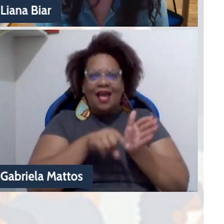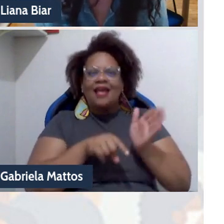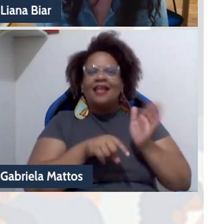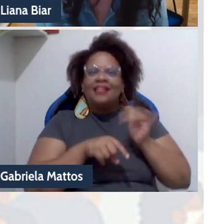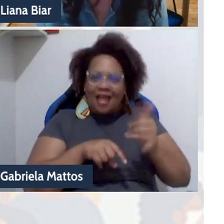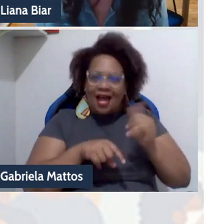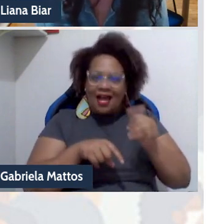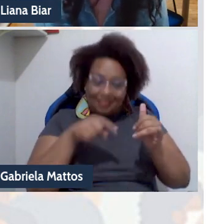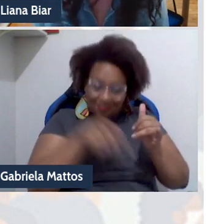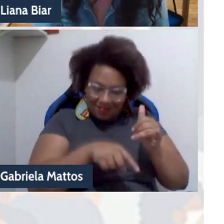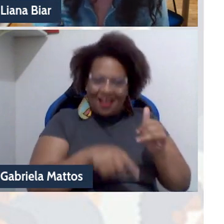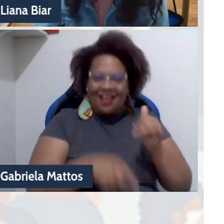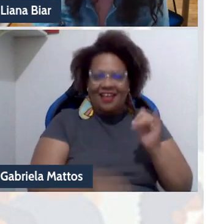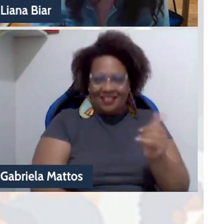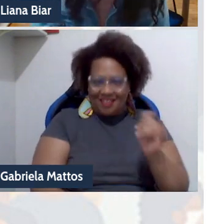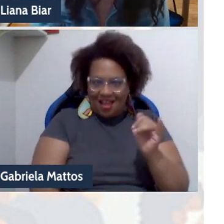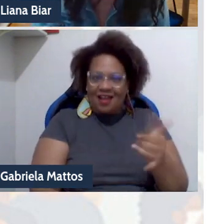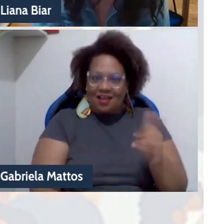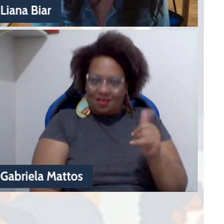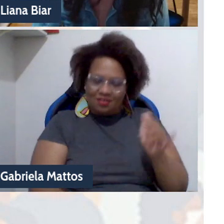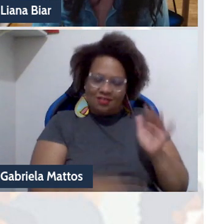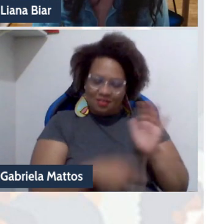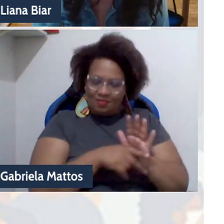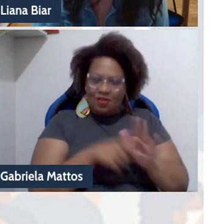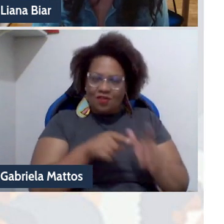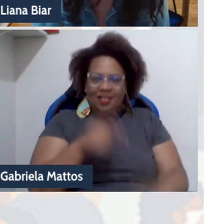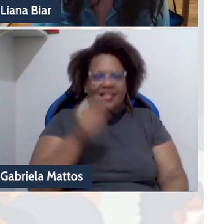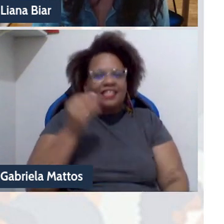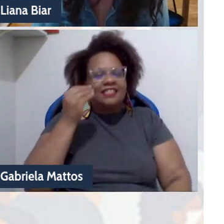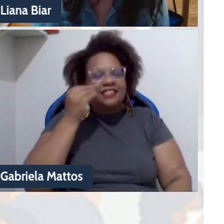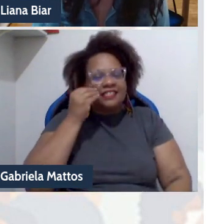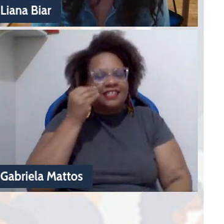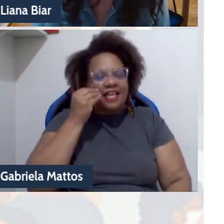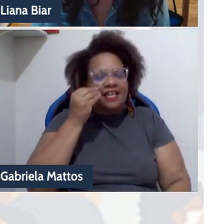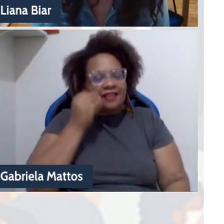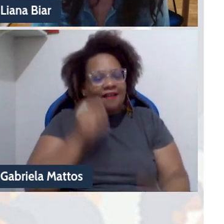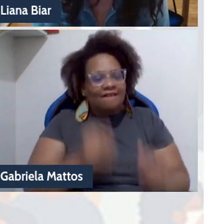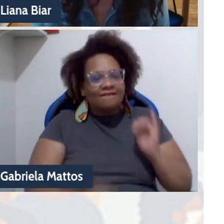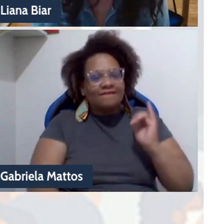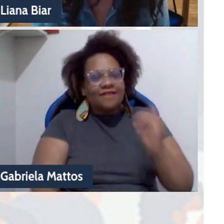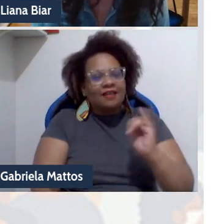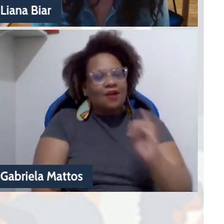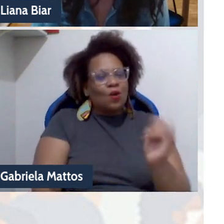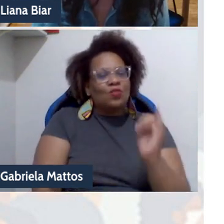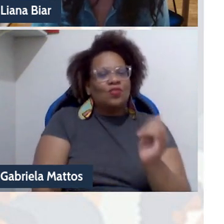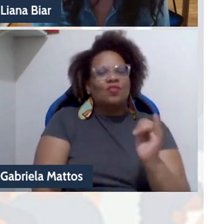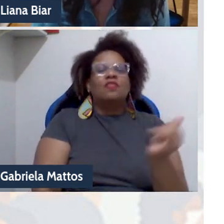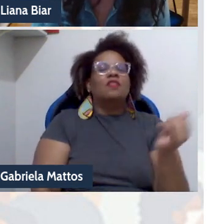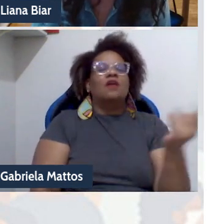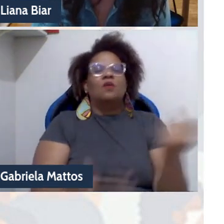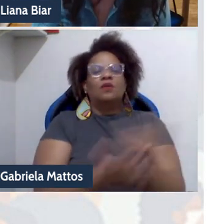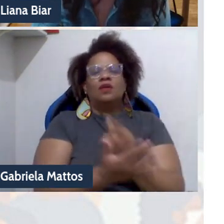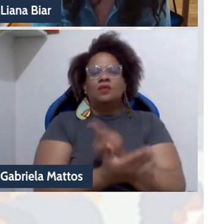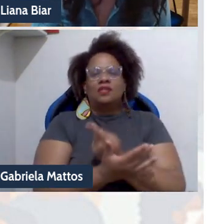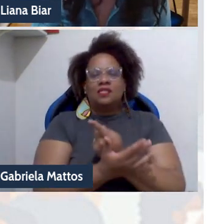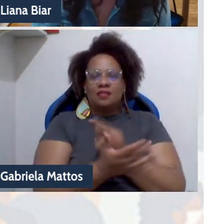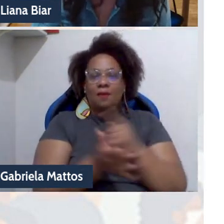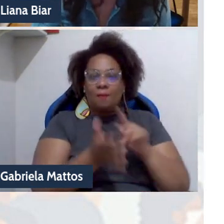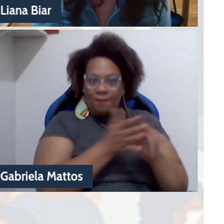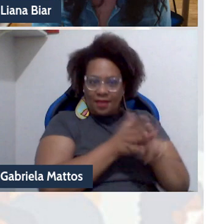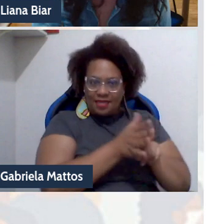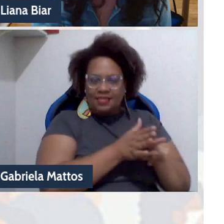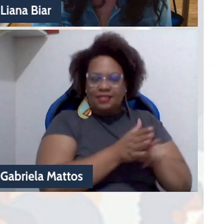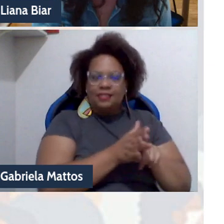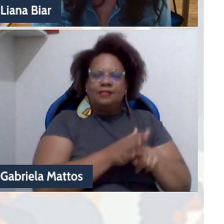uma narrativa, né? É ela mesma uma tentativa de contar o que aconteceu no campo. Em relação à